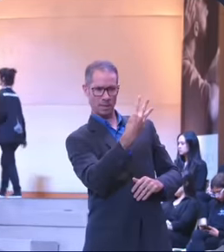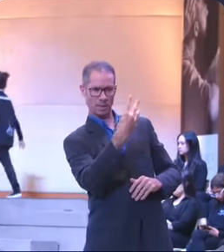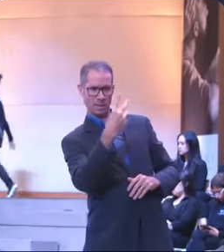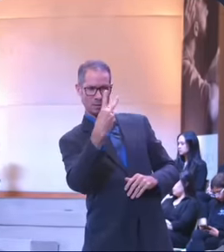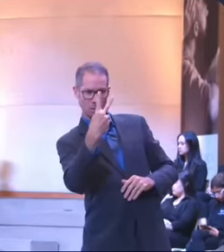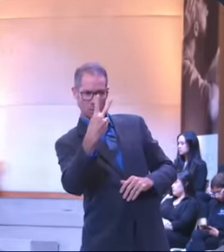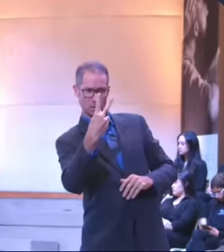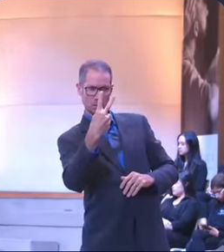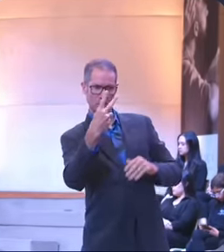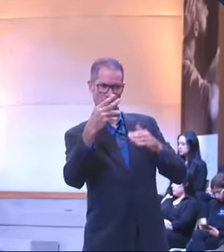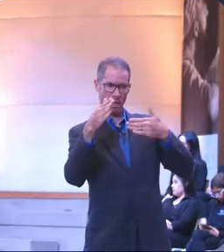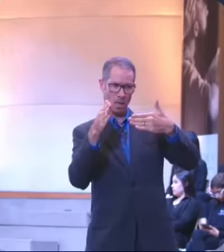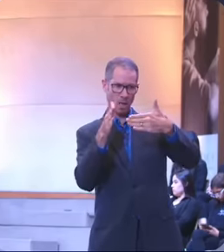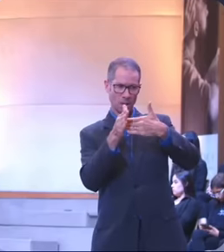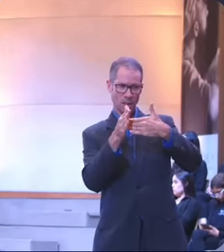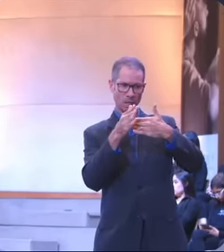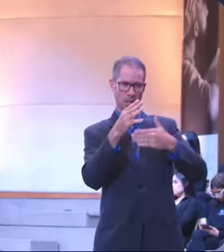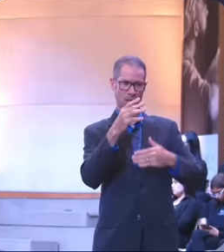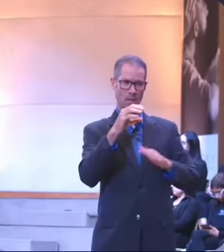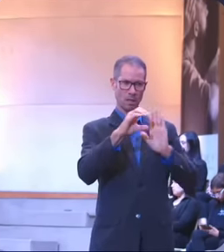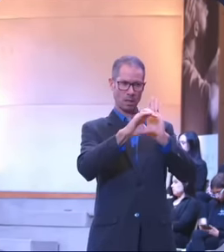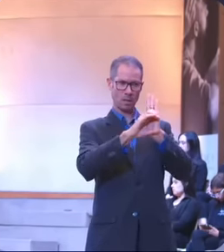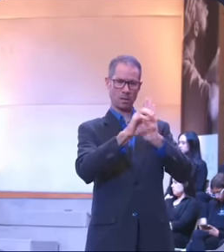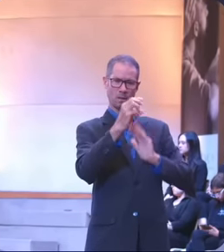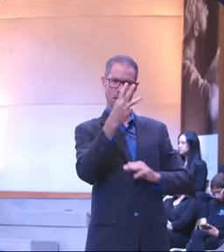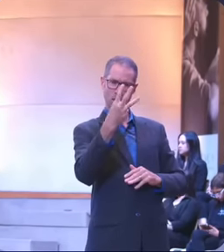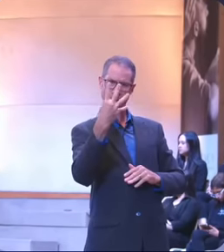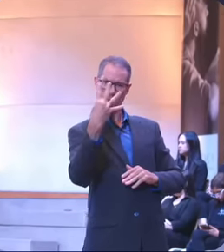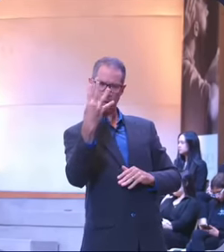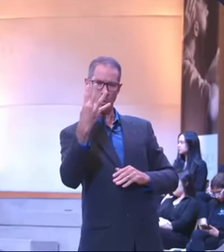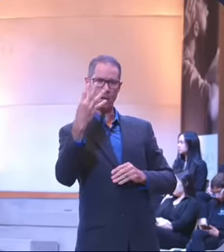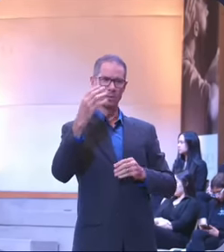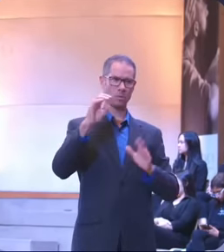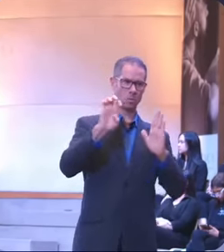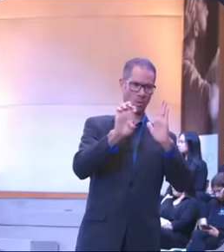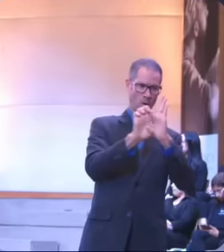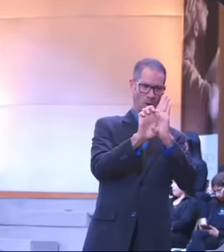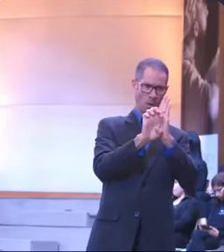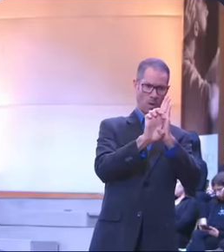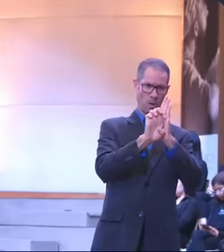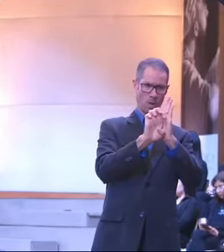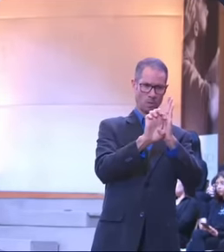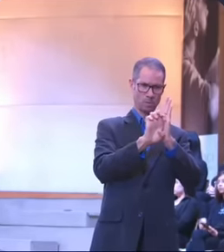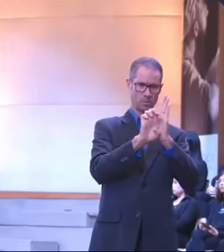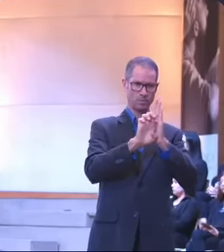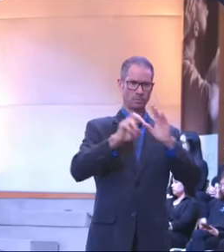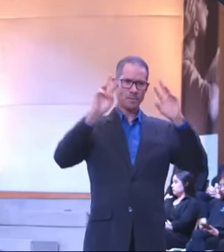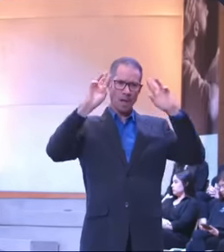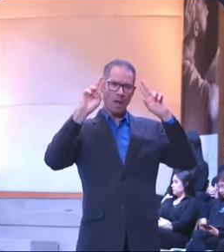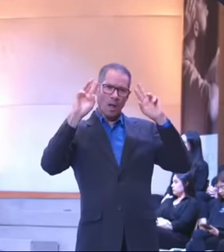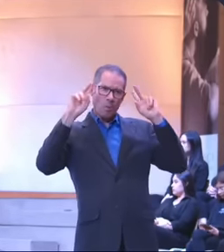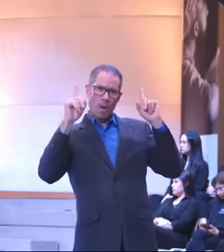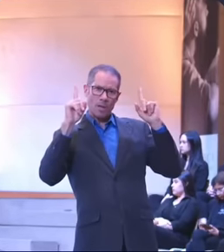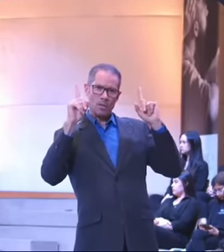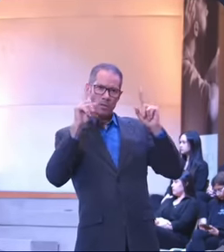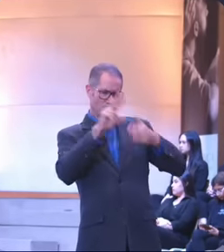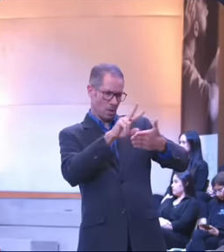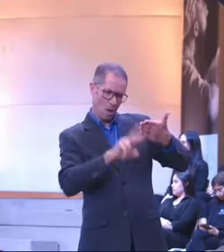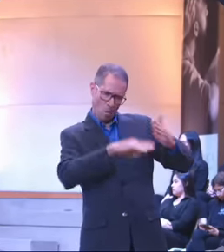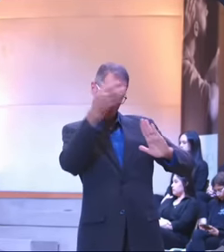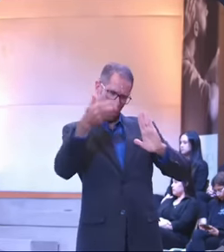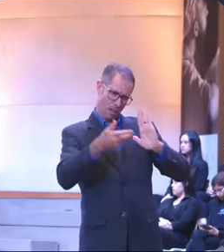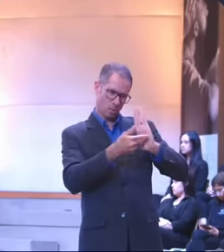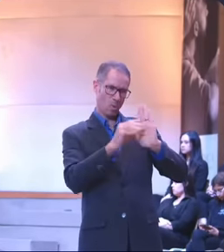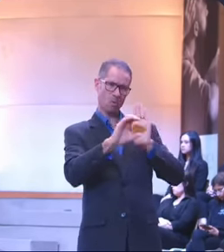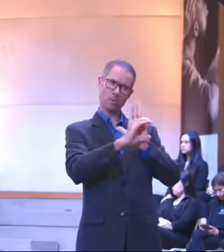32 até o capítulo 34 do livro de Êxodo. Naturalmente eu não vou ler todos esses